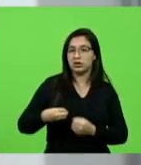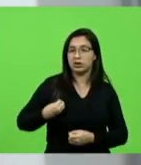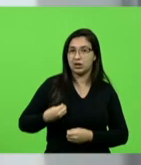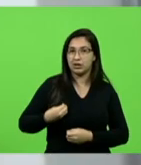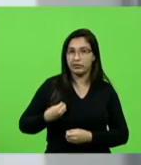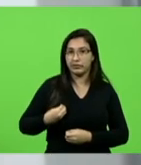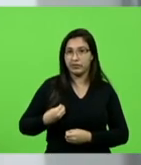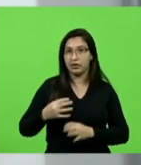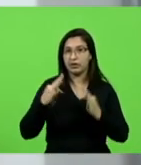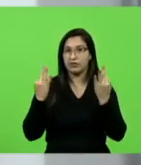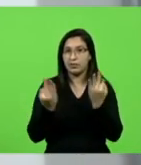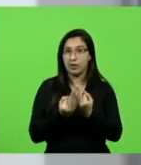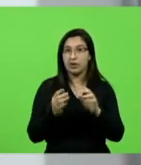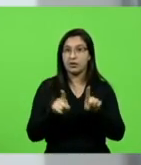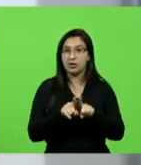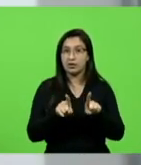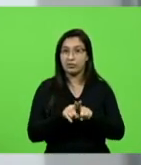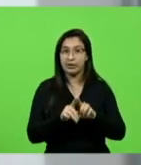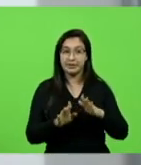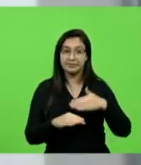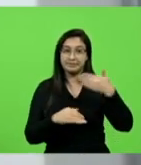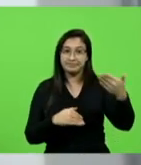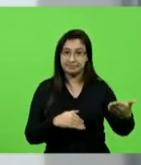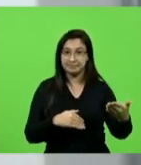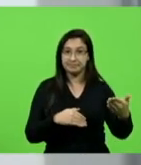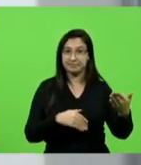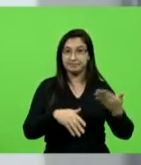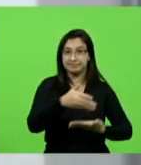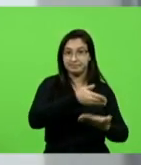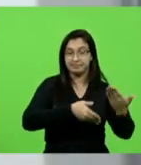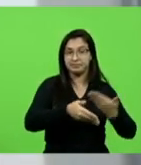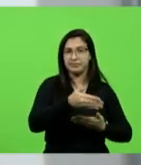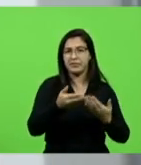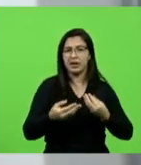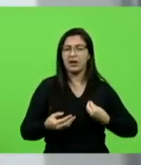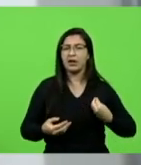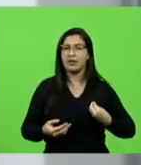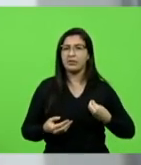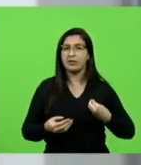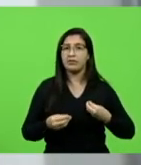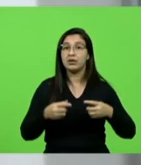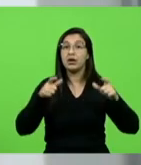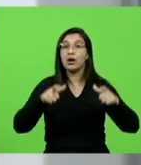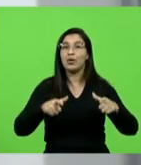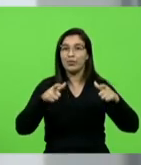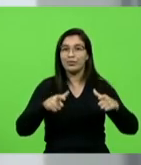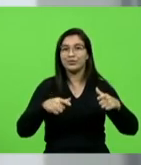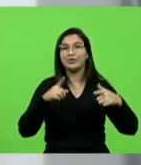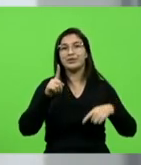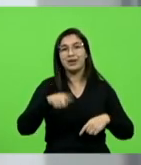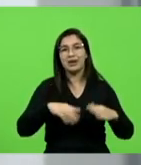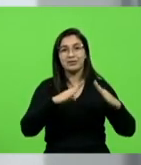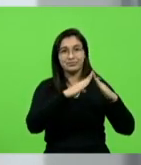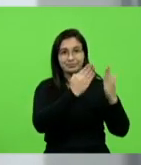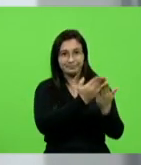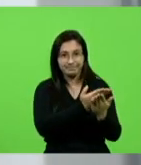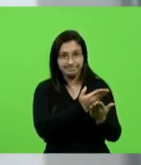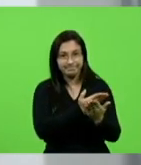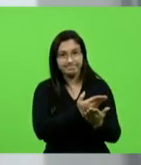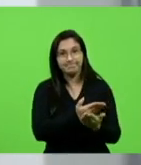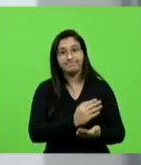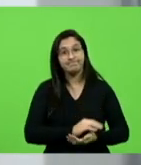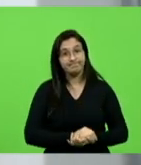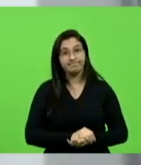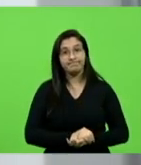comunitária. Essa convivência comunitária se daria no âmbito da escola, né?